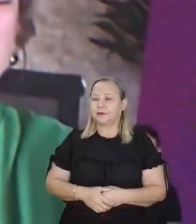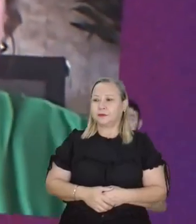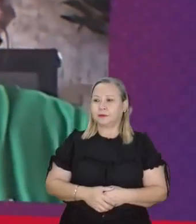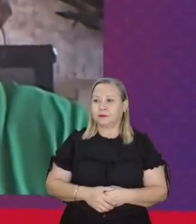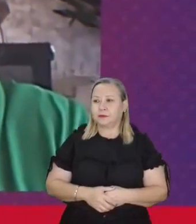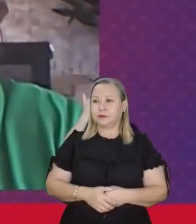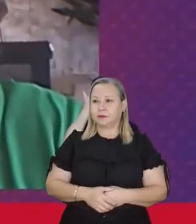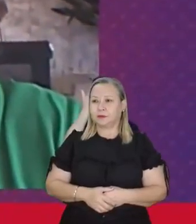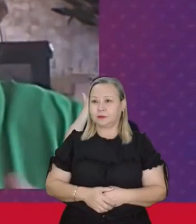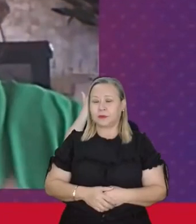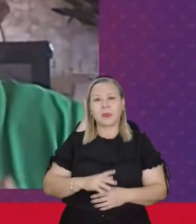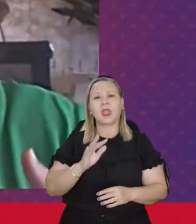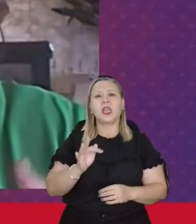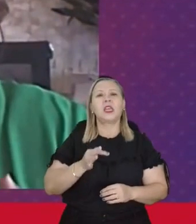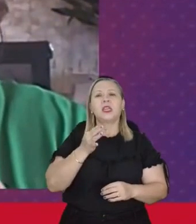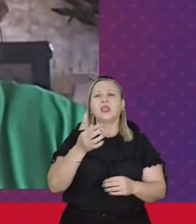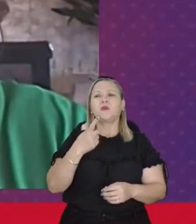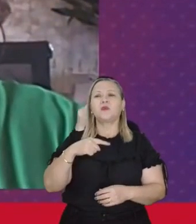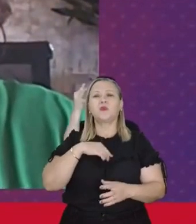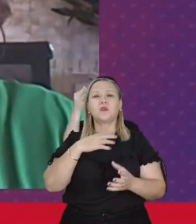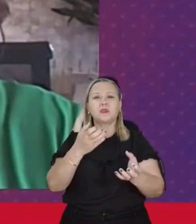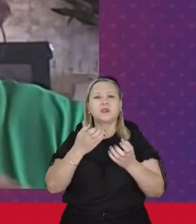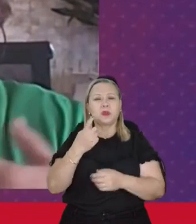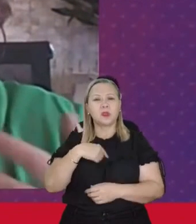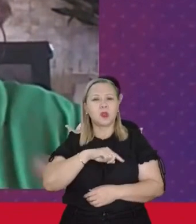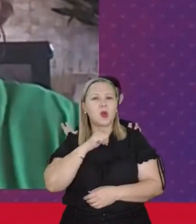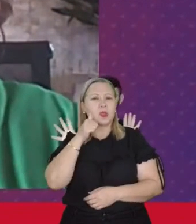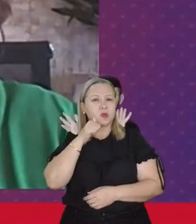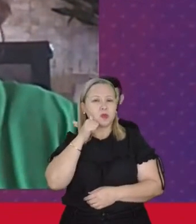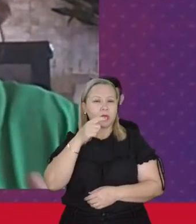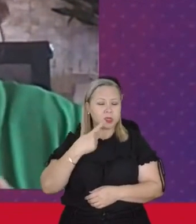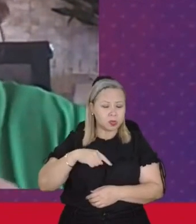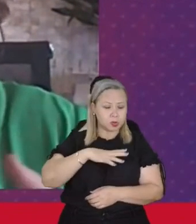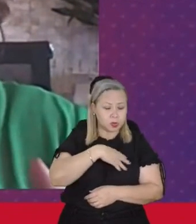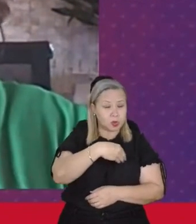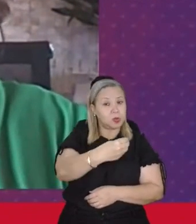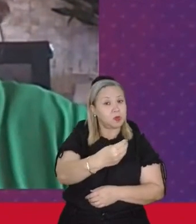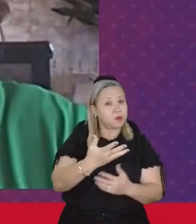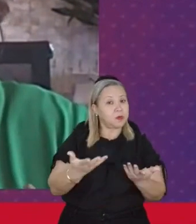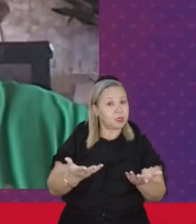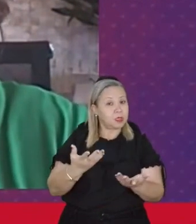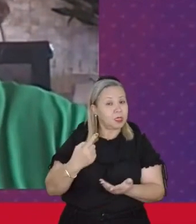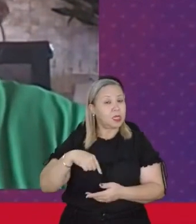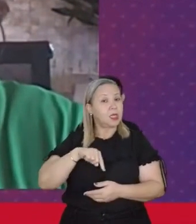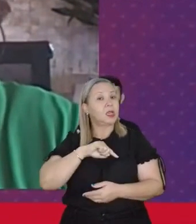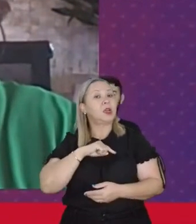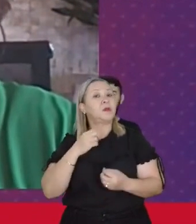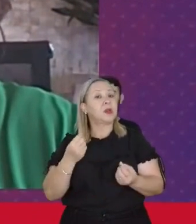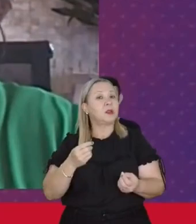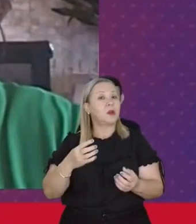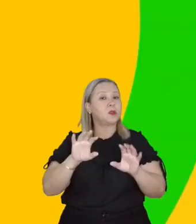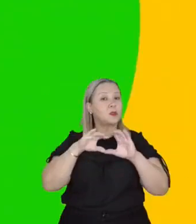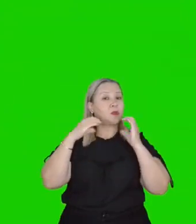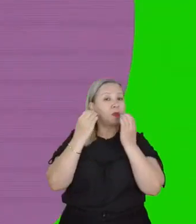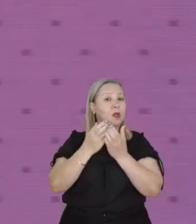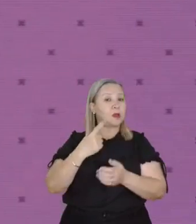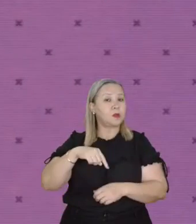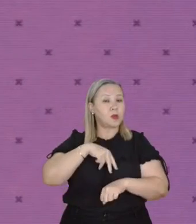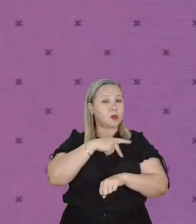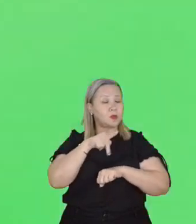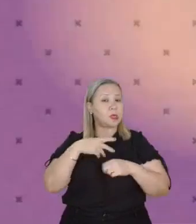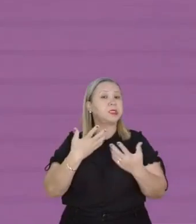Que futuro nós queremos para nós, mulheres, para os nossos filhos, para as nossas comunidades, para o nosso país?